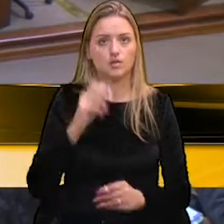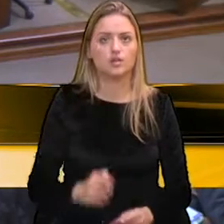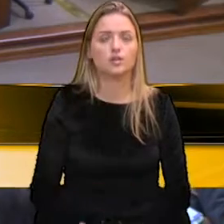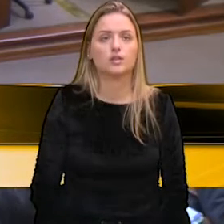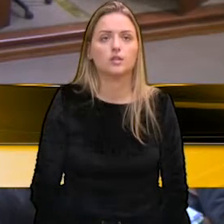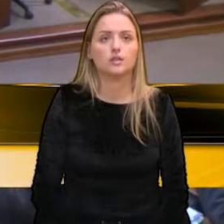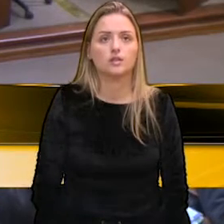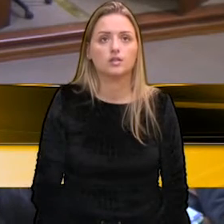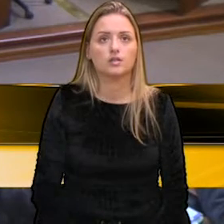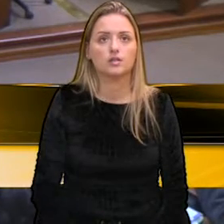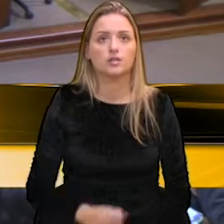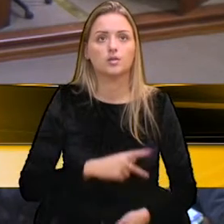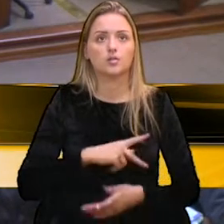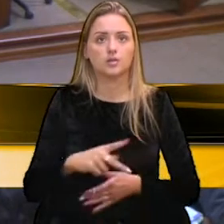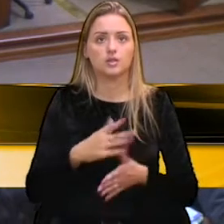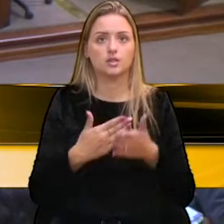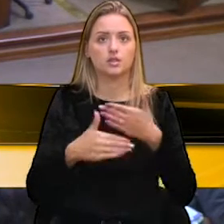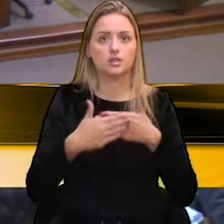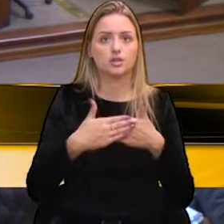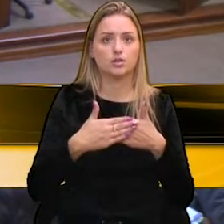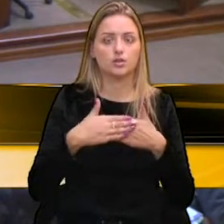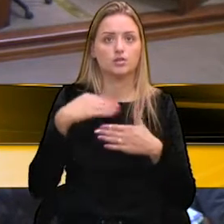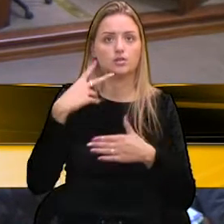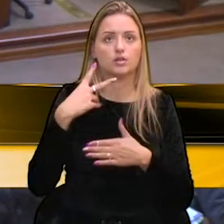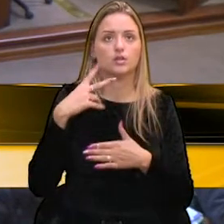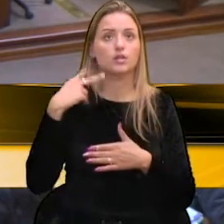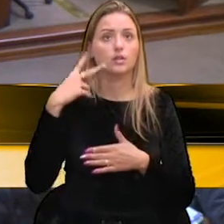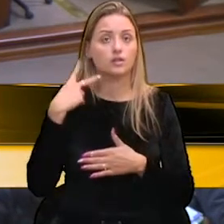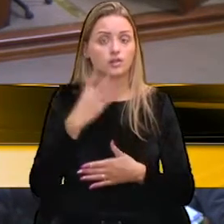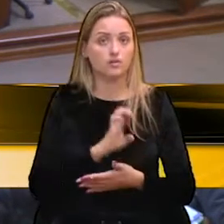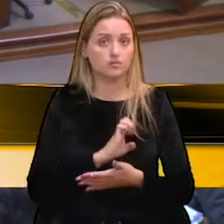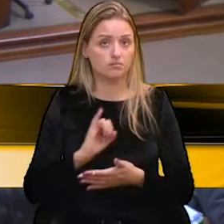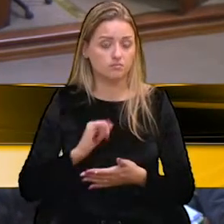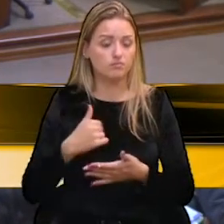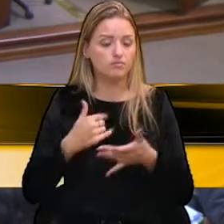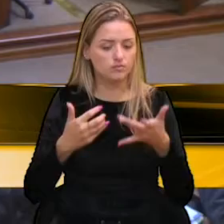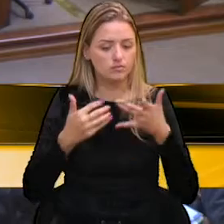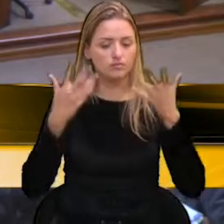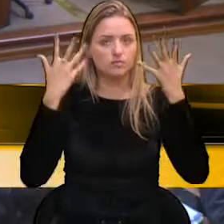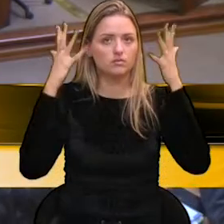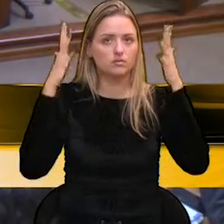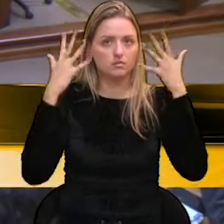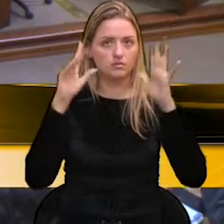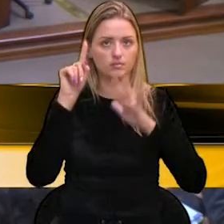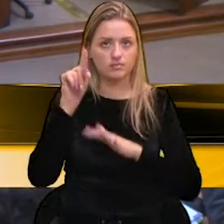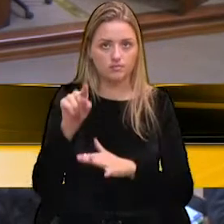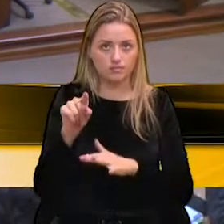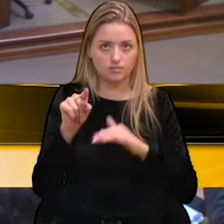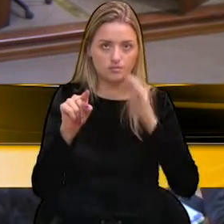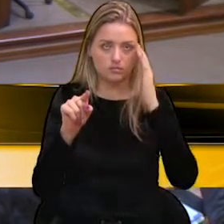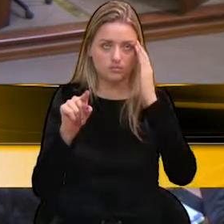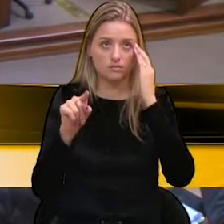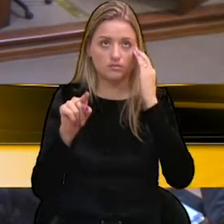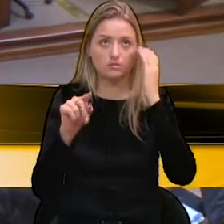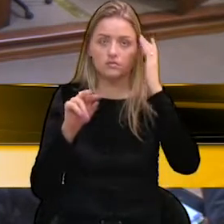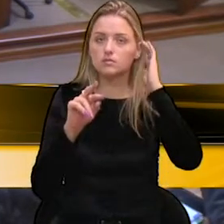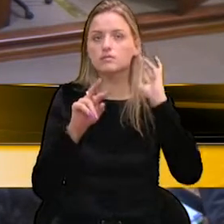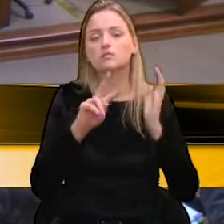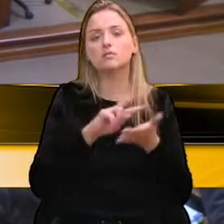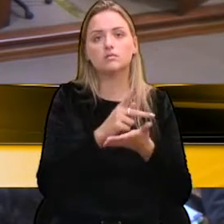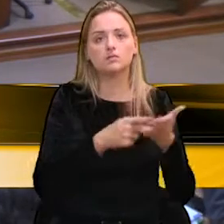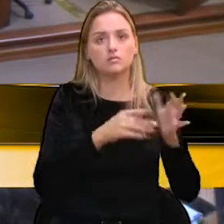Senhor presidente, nobres pares, vereador de Carlos, quero parabenizar o senhor pelo